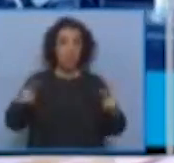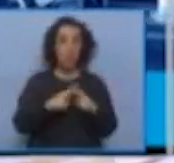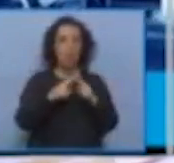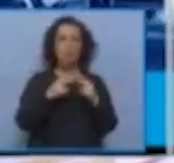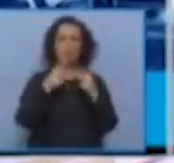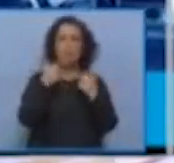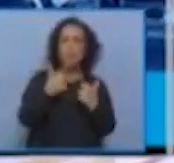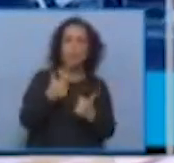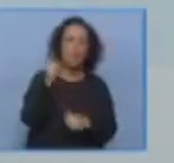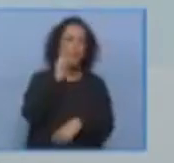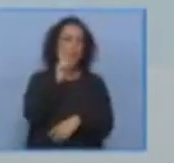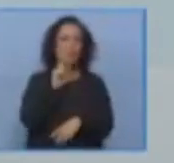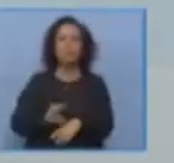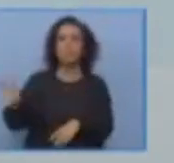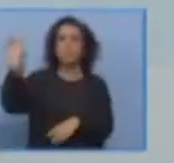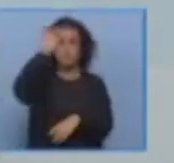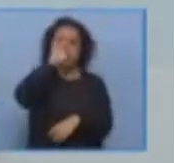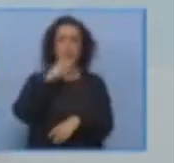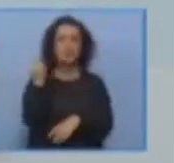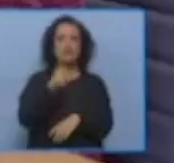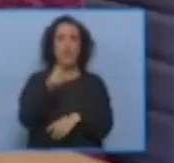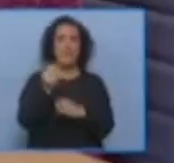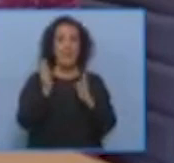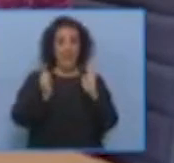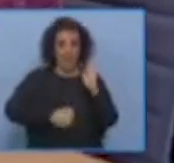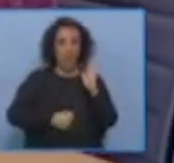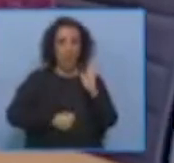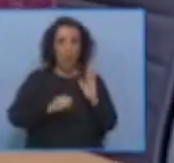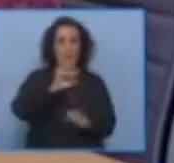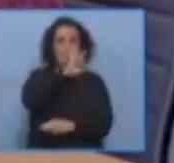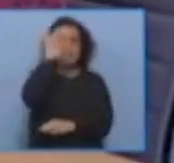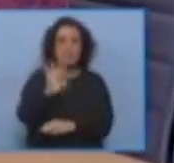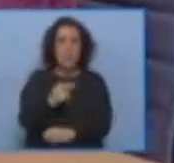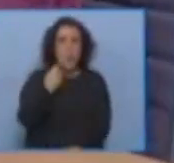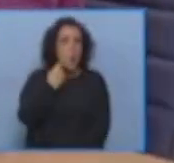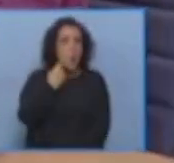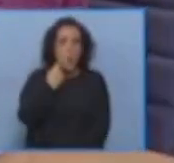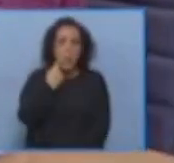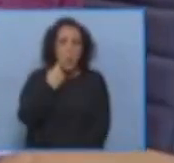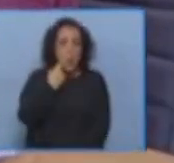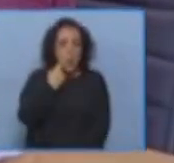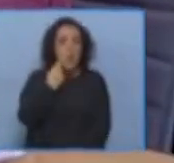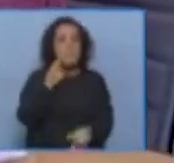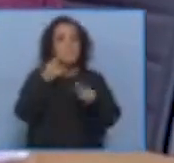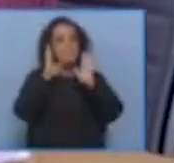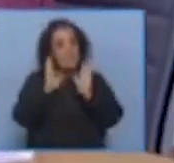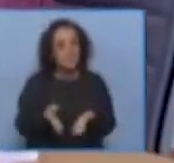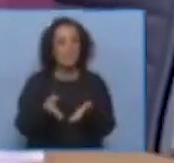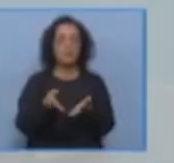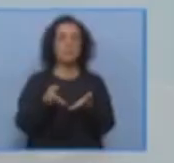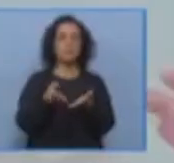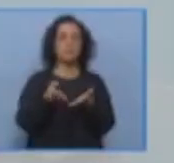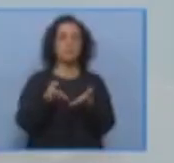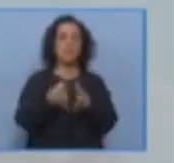estão já numa minoria muito, muito pequena e, portanto, é um momento de se encontrarem com